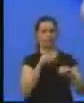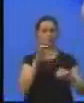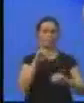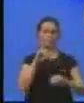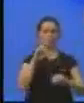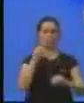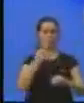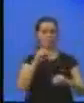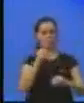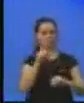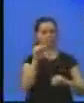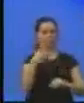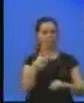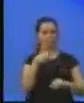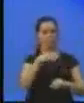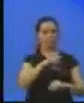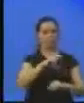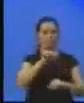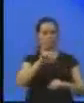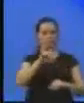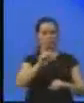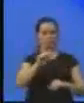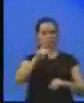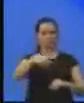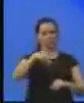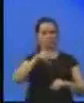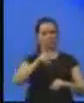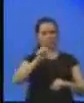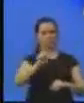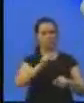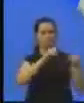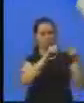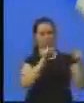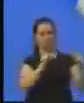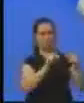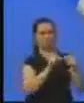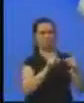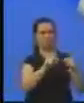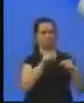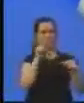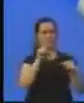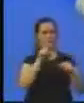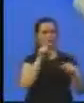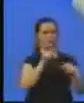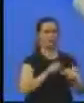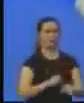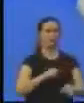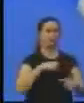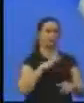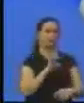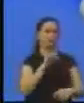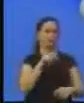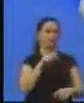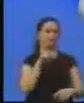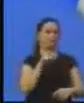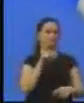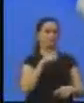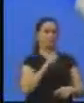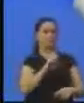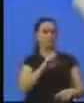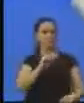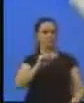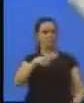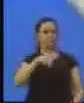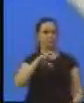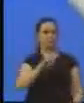0,0872 radianos. Agora eu uso como medida. Isso é ΔX. O f de x era cosseno. Derivada do cosseno vai